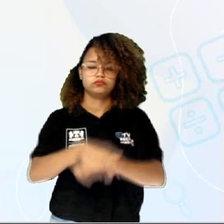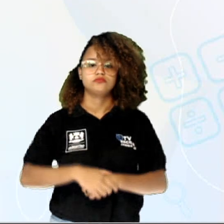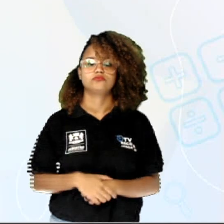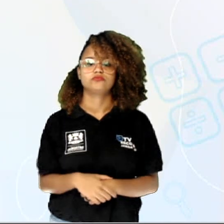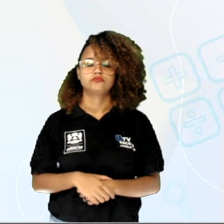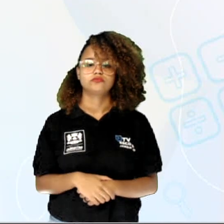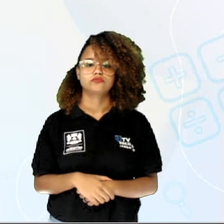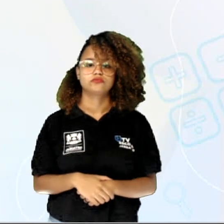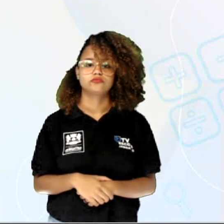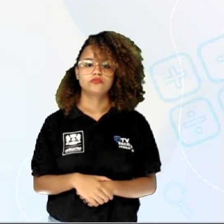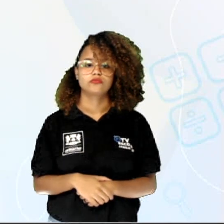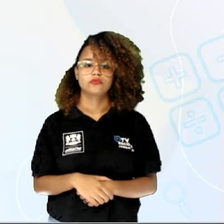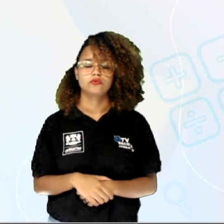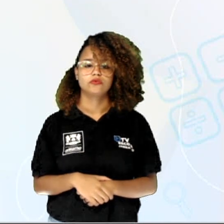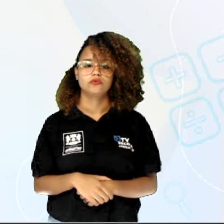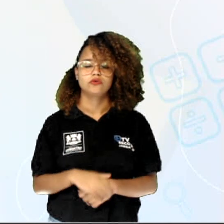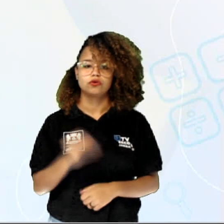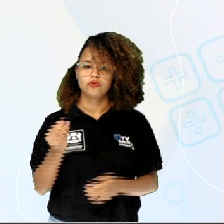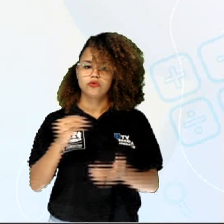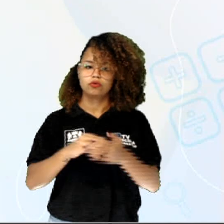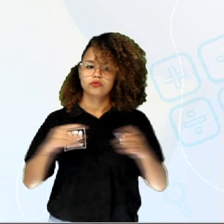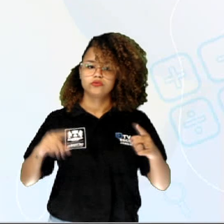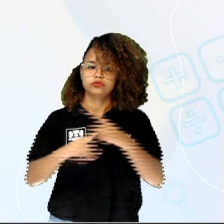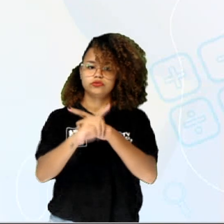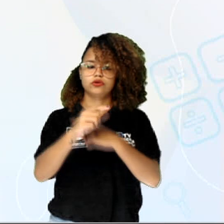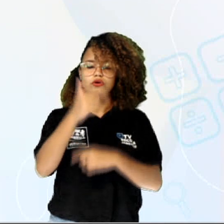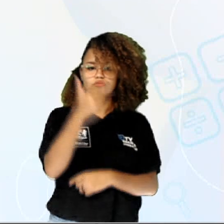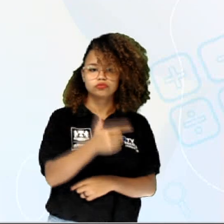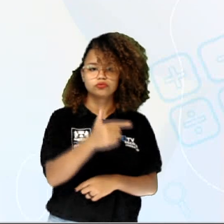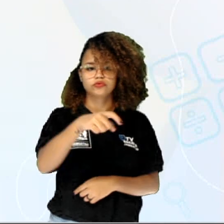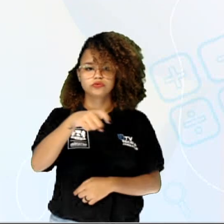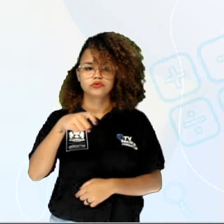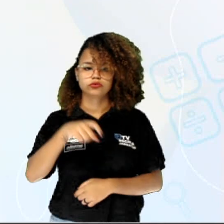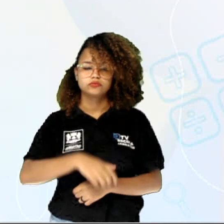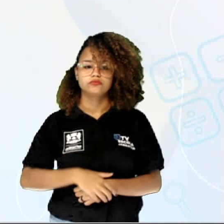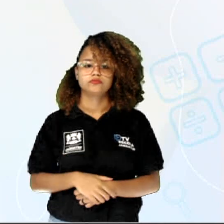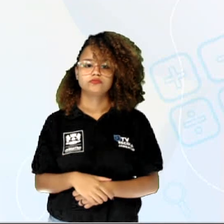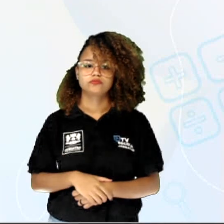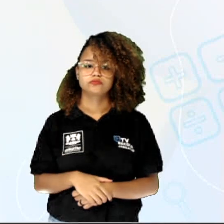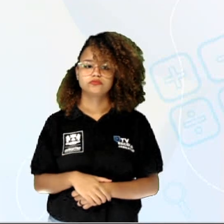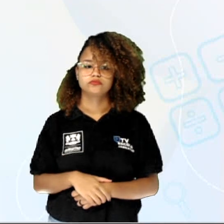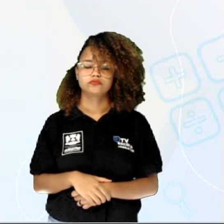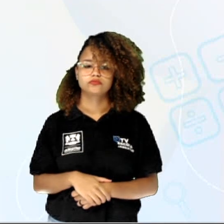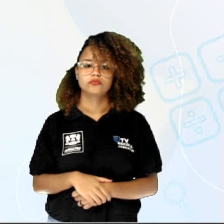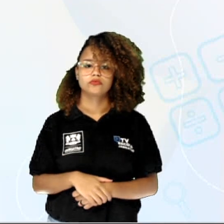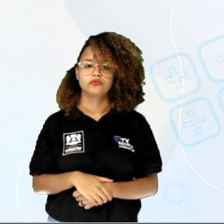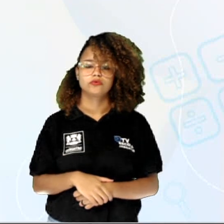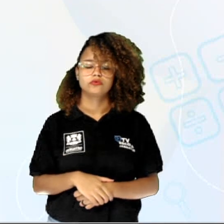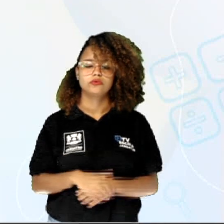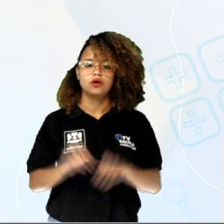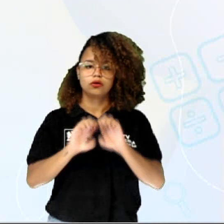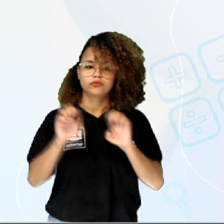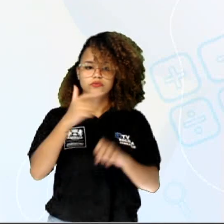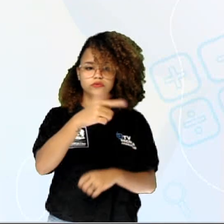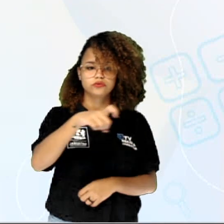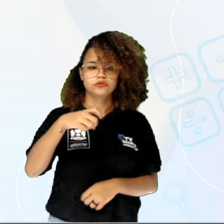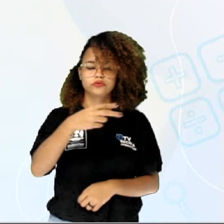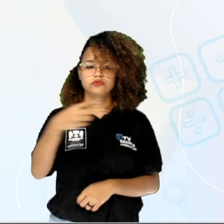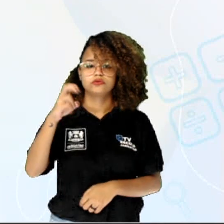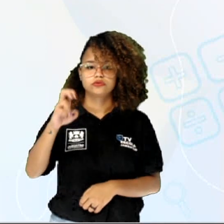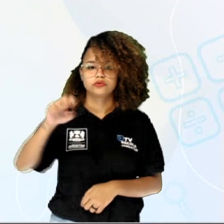2 metros quadrados. Uma quantidade X de pessoas, que a gente ainda não sabe qual é, vai ocupar uma área